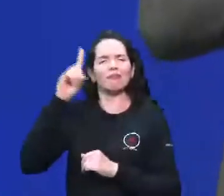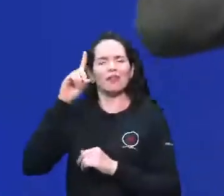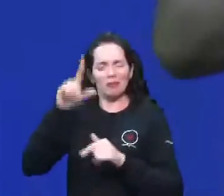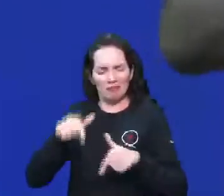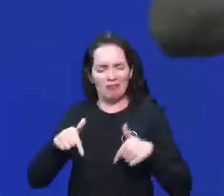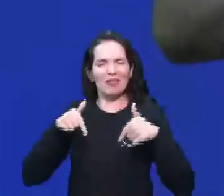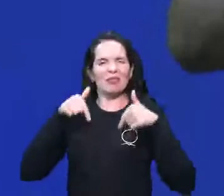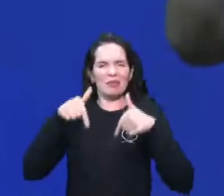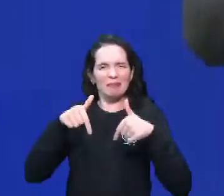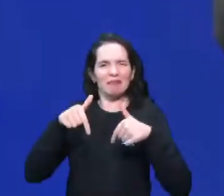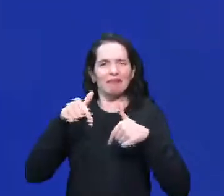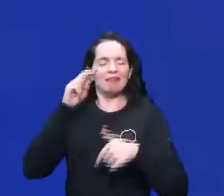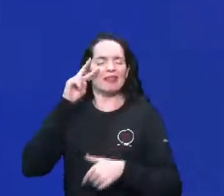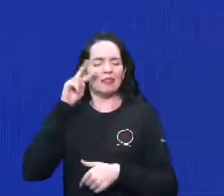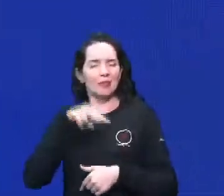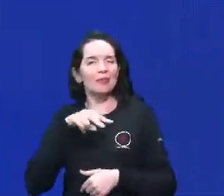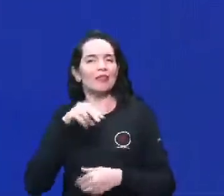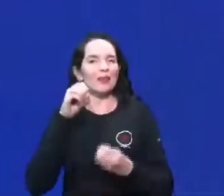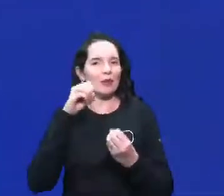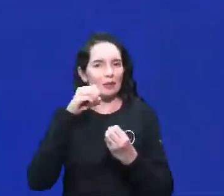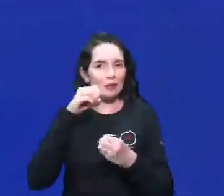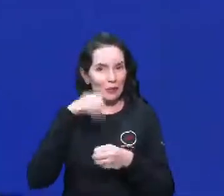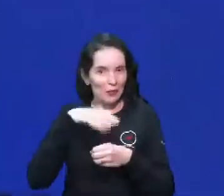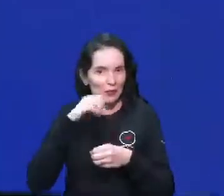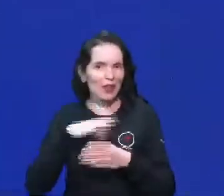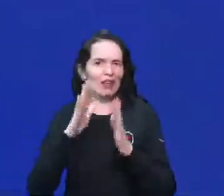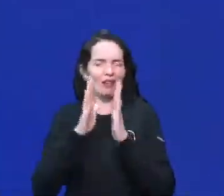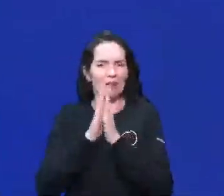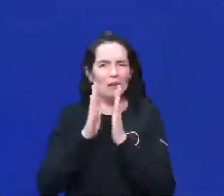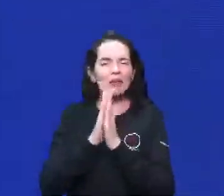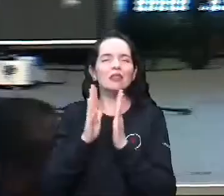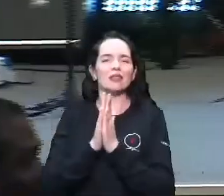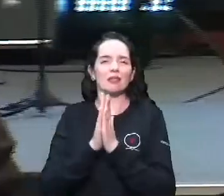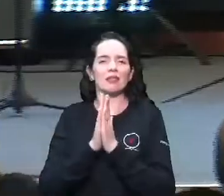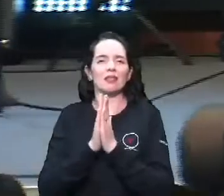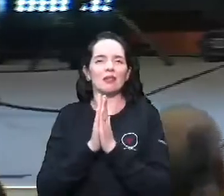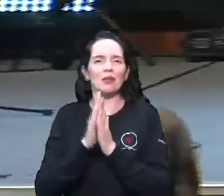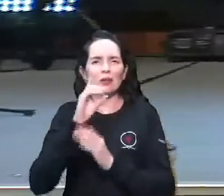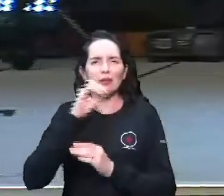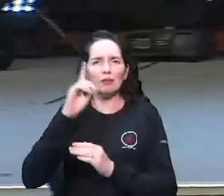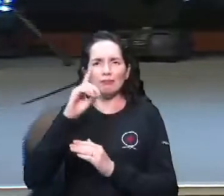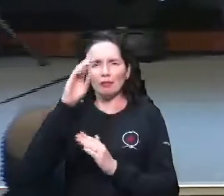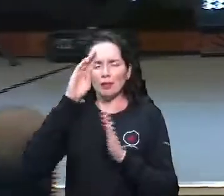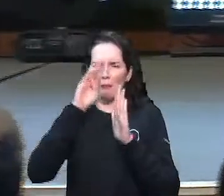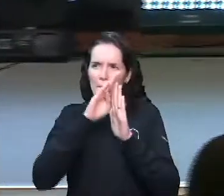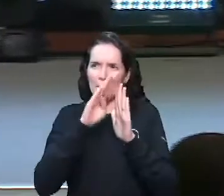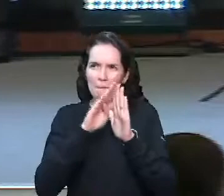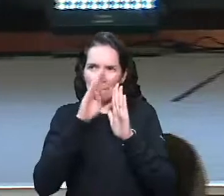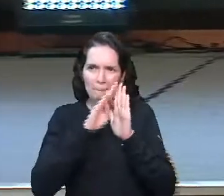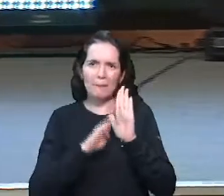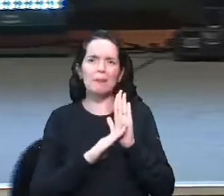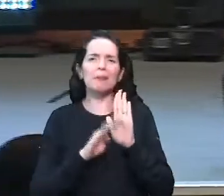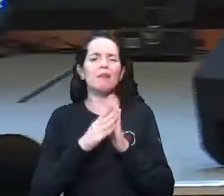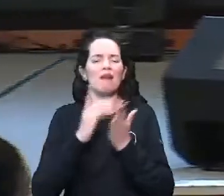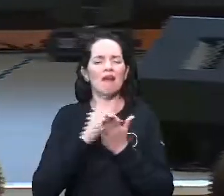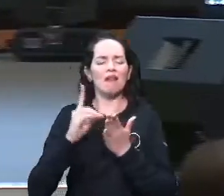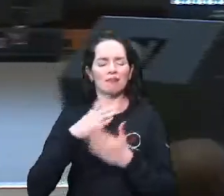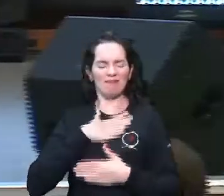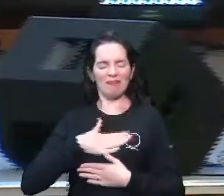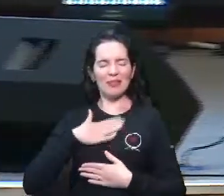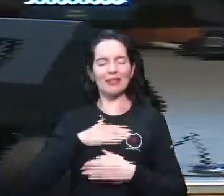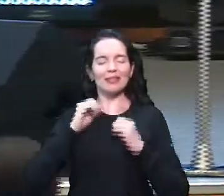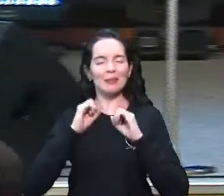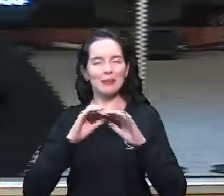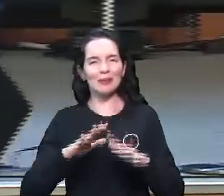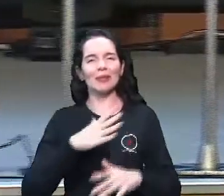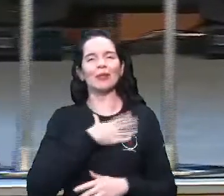à sua oferta. Você tem um Deus que reage à sua oração. Você tem um Deus que tem princípios na sua palavra, que tem prazer em abençoar os seus filhos.